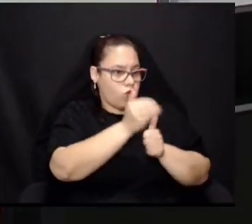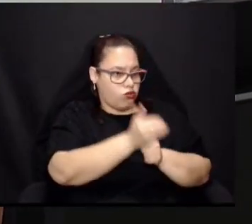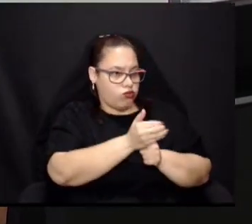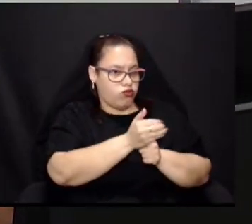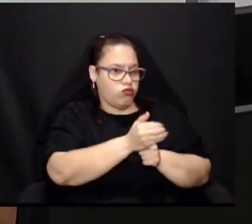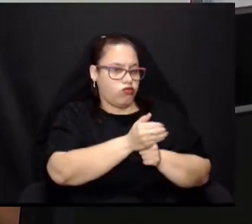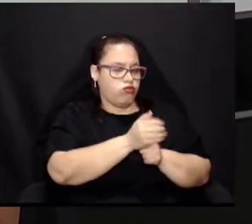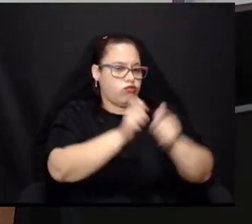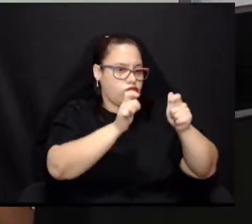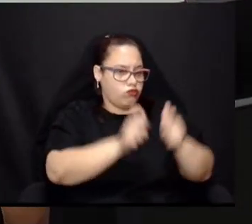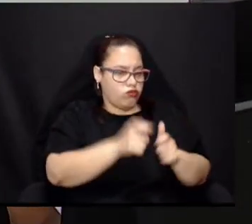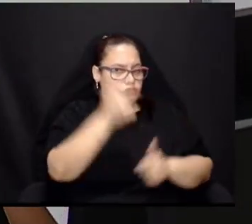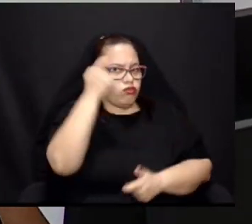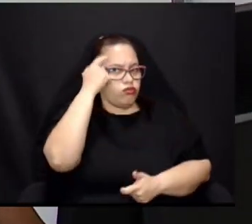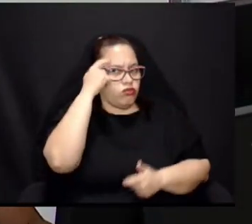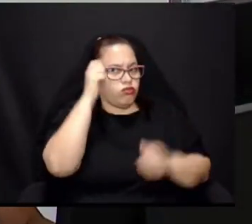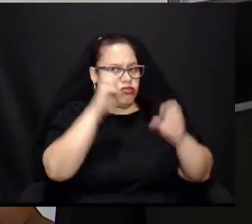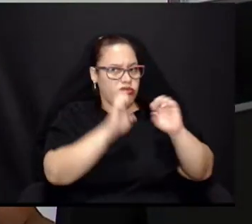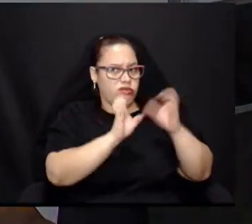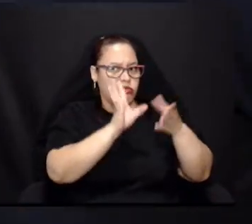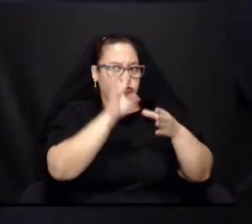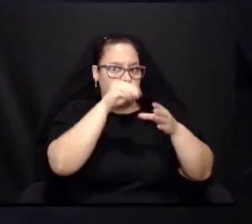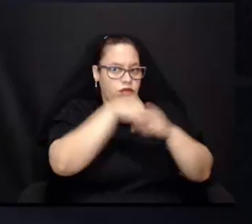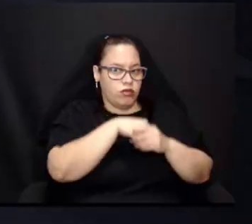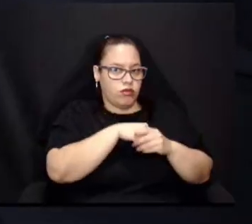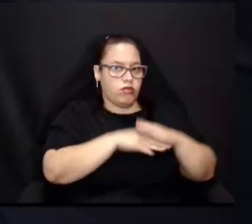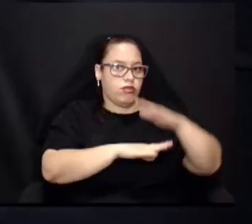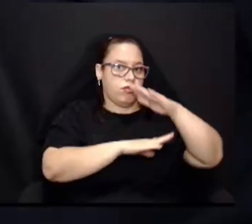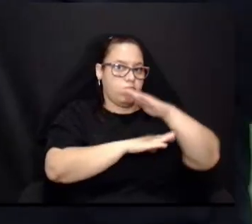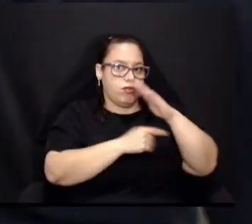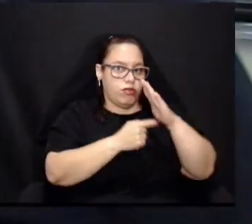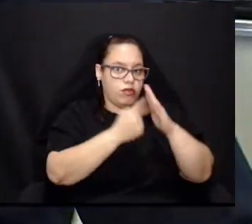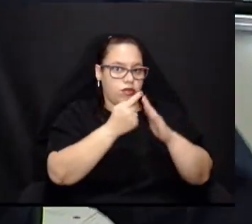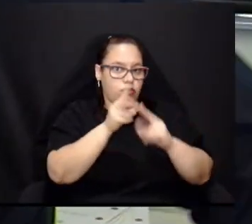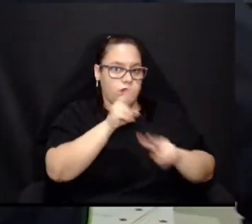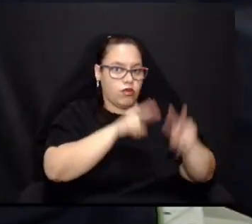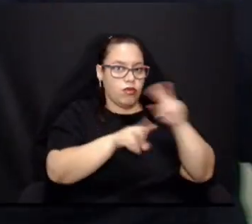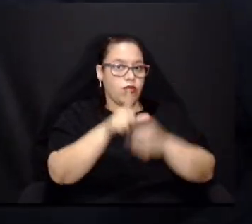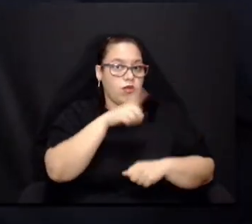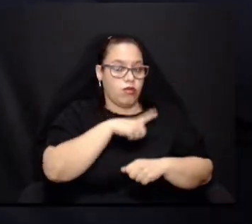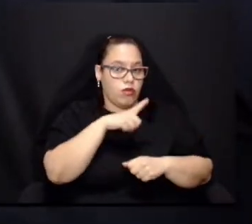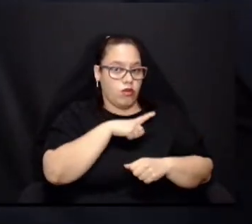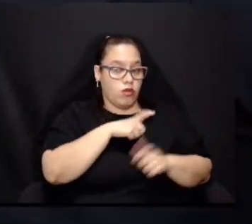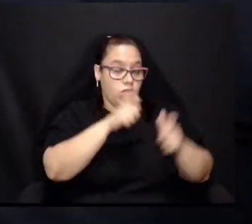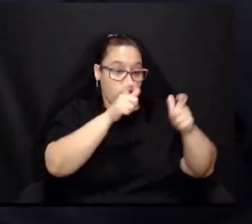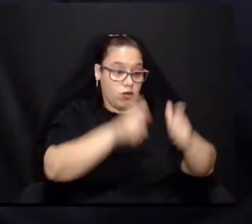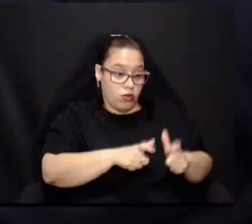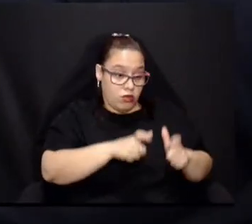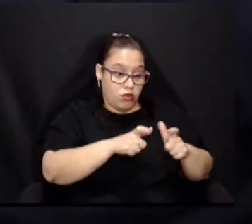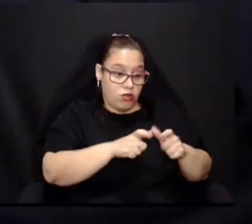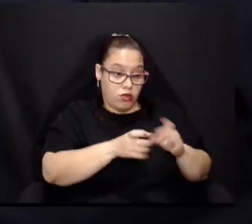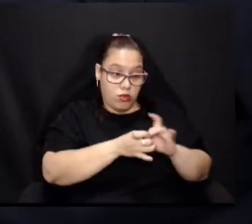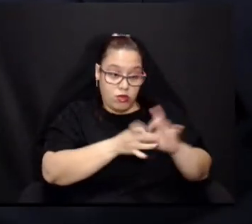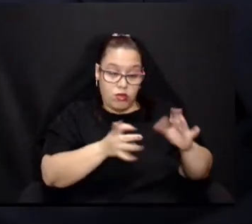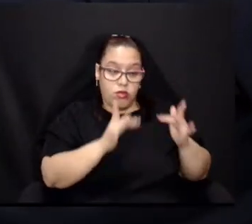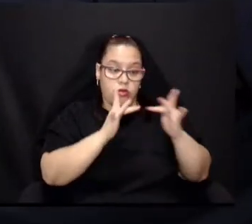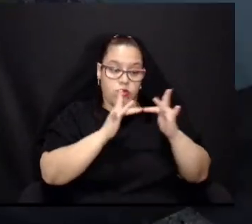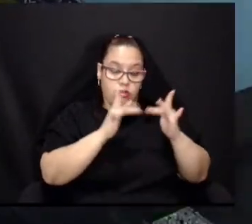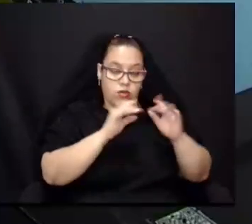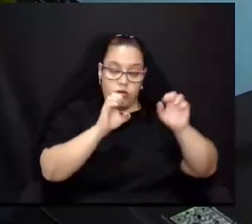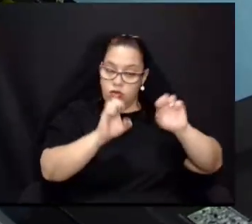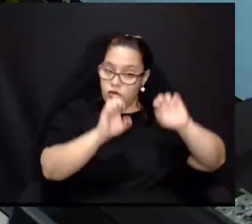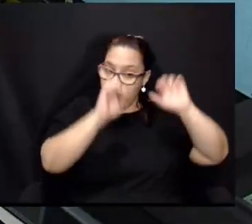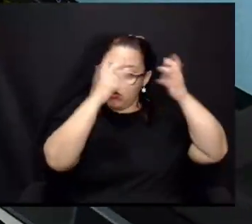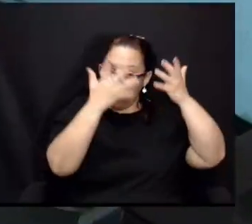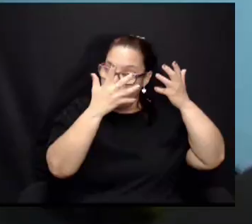evento na Câmara, o primeiro passo é verificar se tem disponibilidade do espaço. Então, eles entram em contato com o cerimonial, a gente tem uma